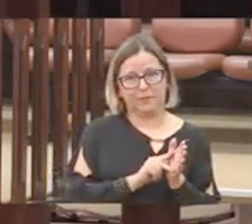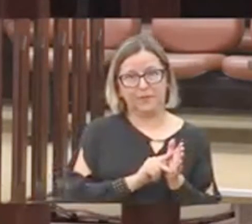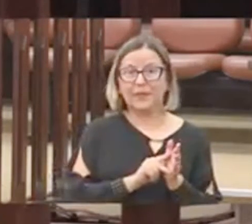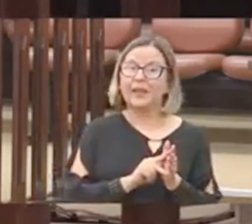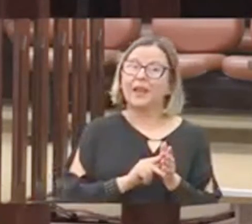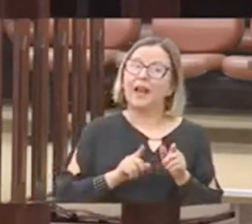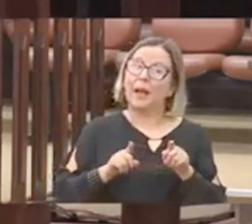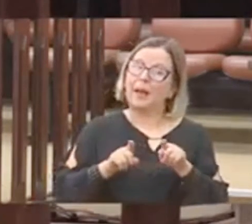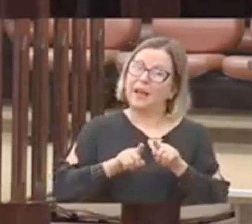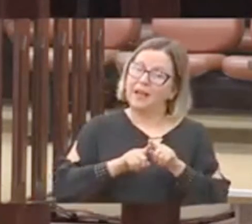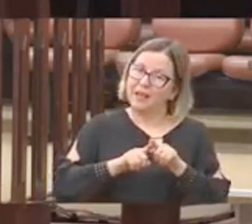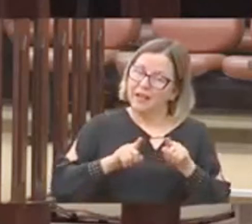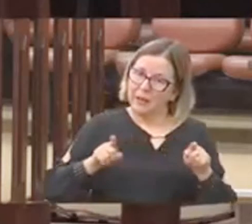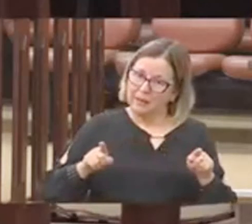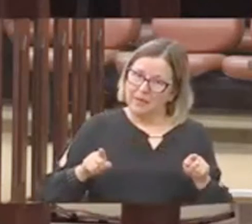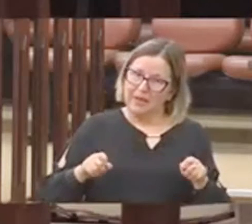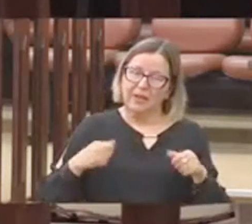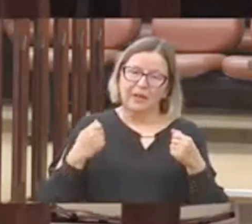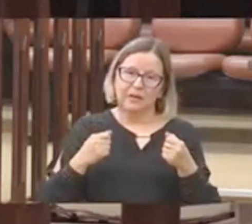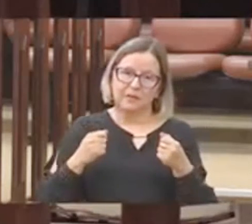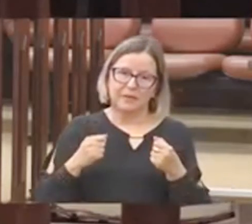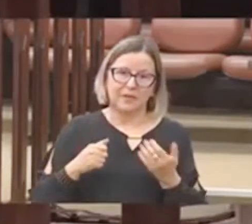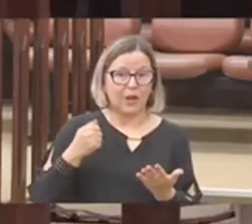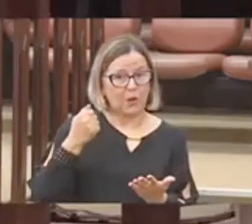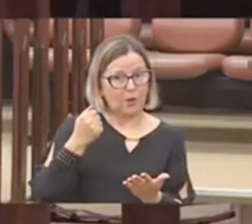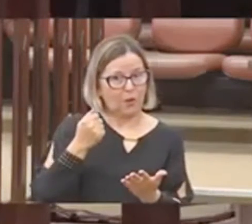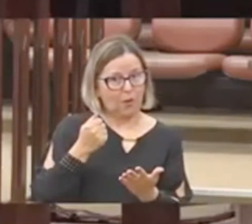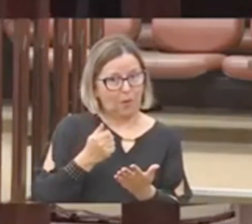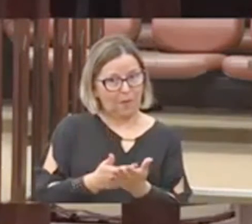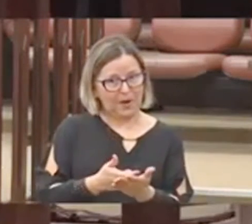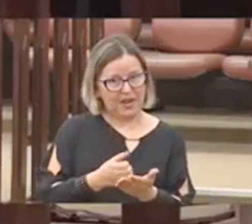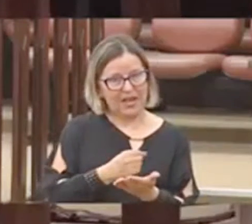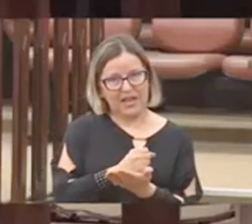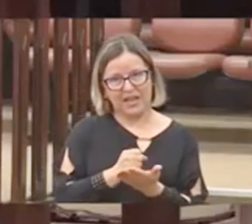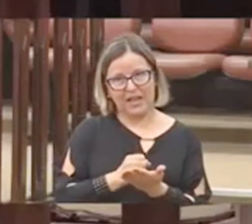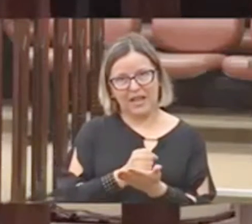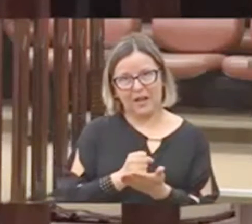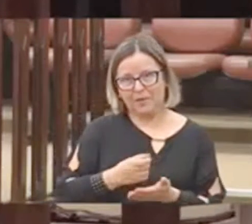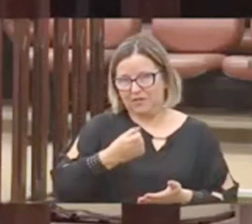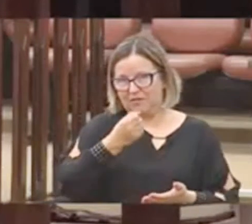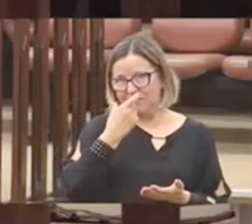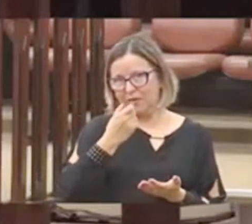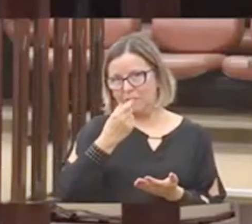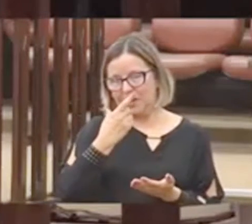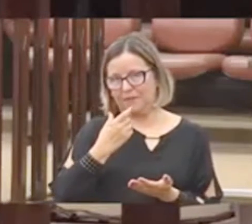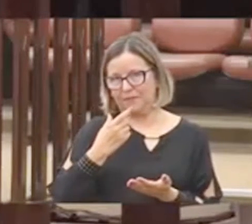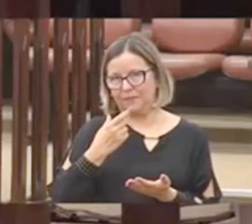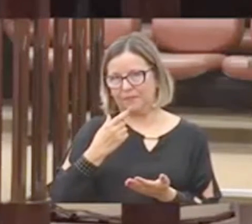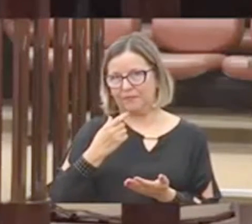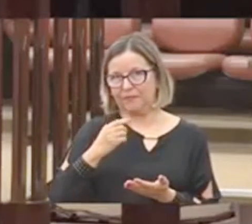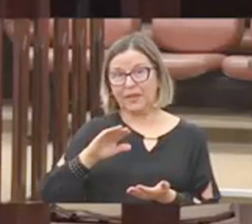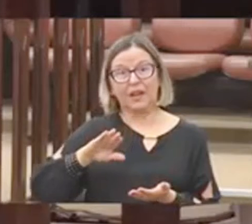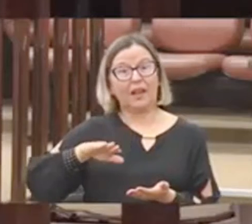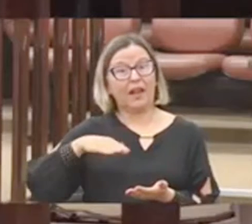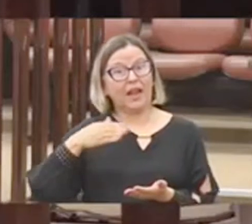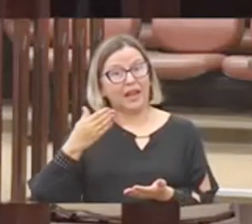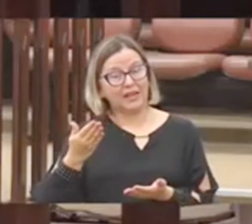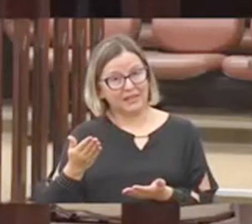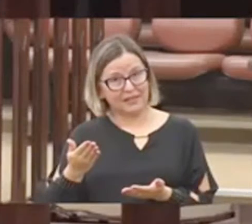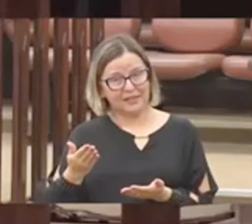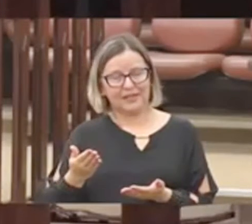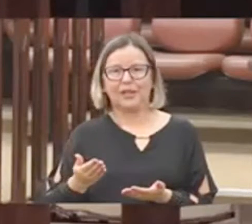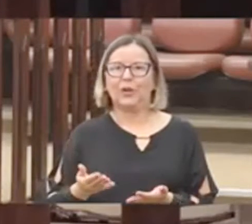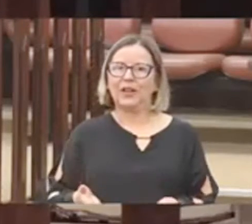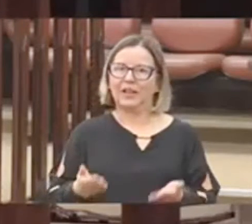Se você tomar o remédio que foi ali indicado pelo médico, o poder sim vai se manifestar e você será